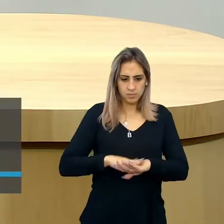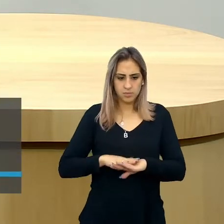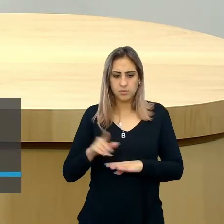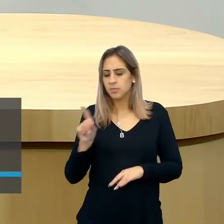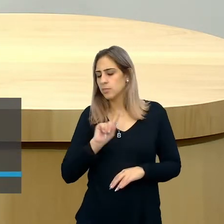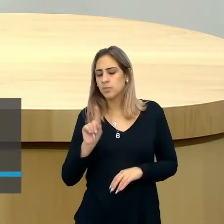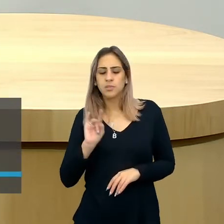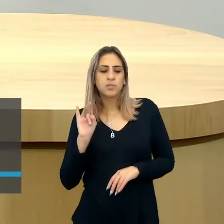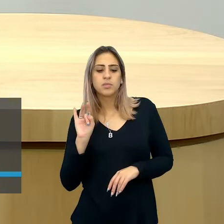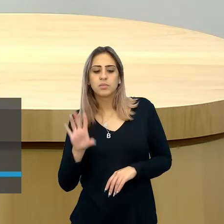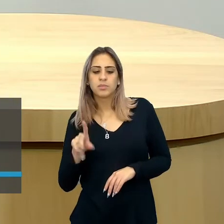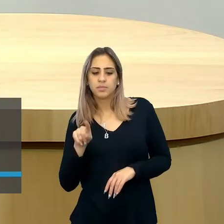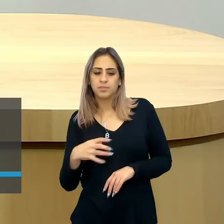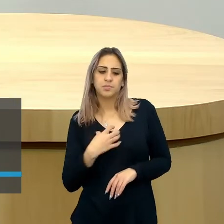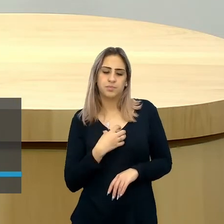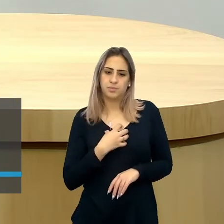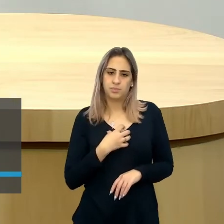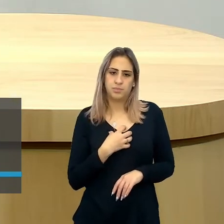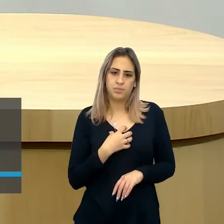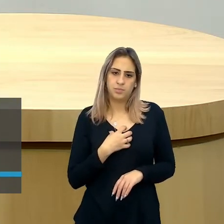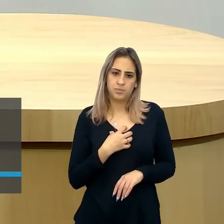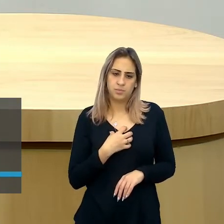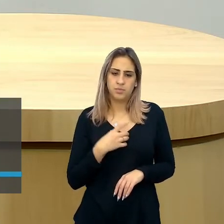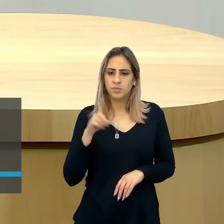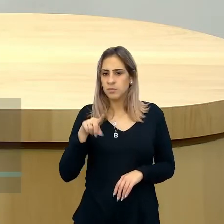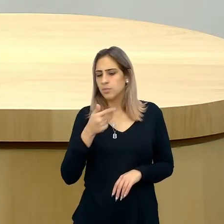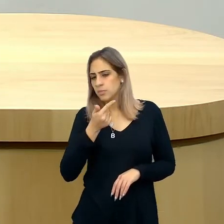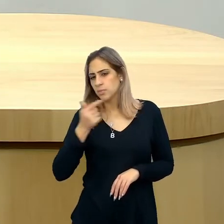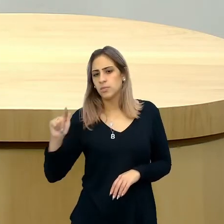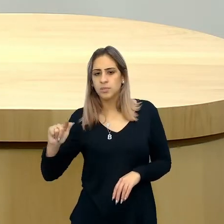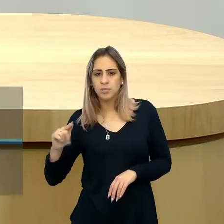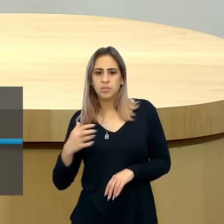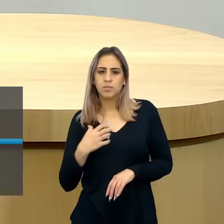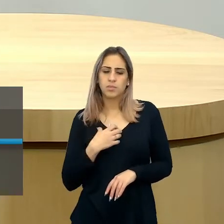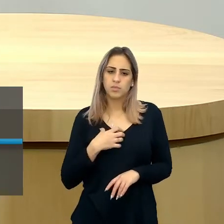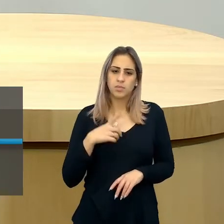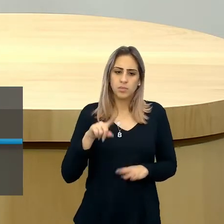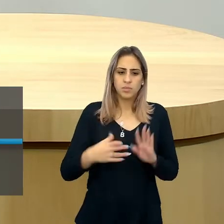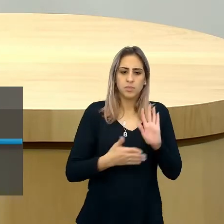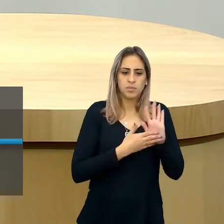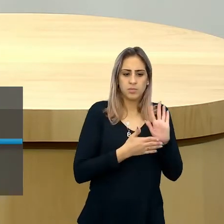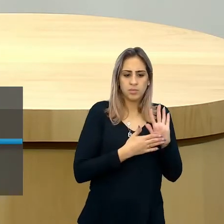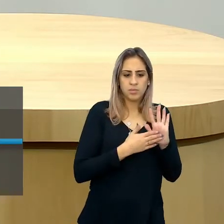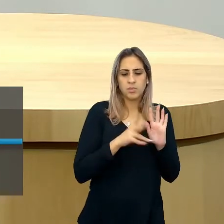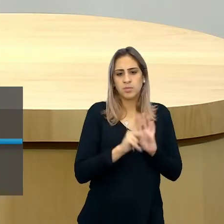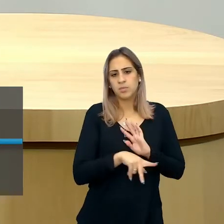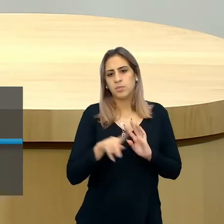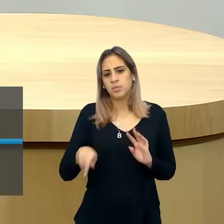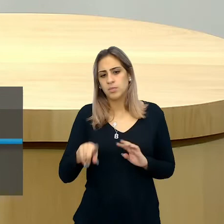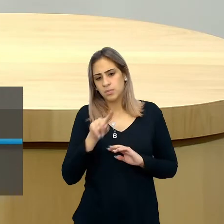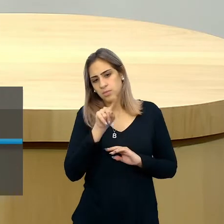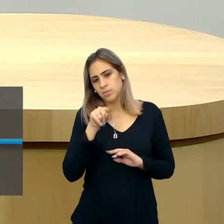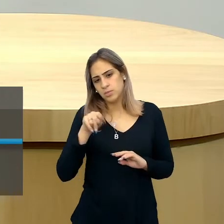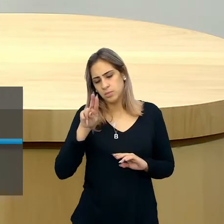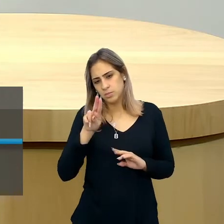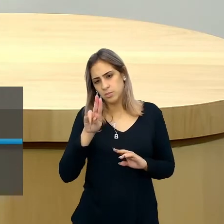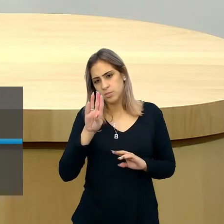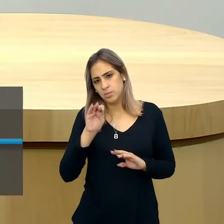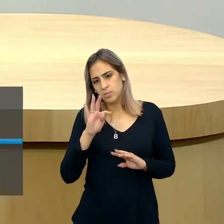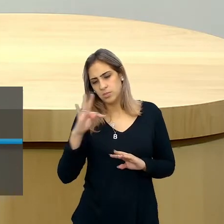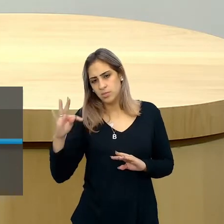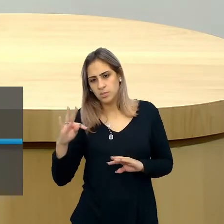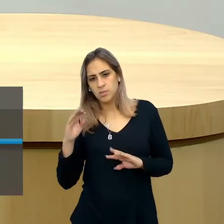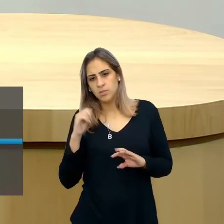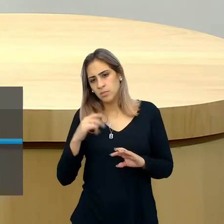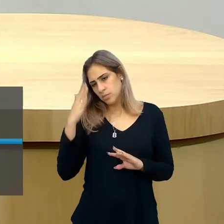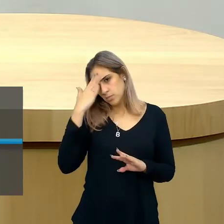é exatamente essa, né? É uma outra interpretação que é proposta pela professora Zuboff e que vai entender